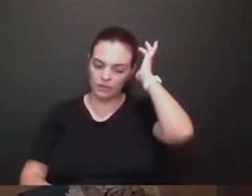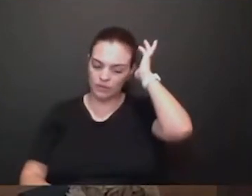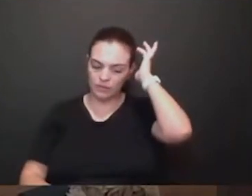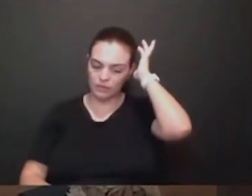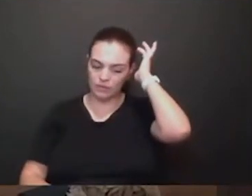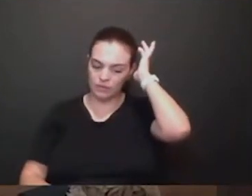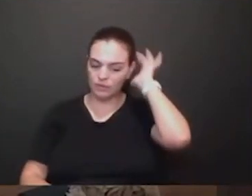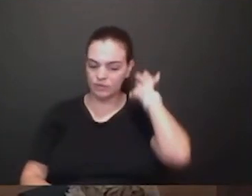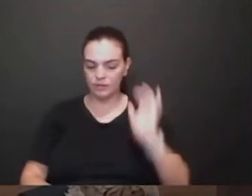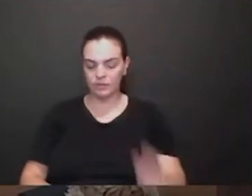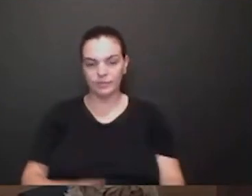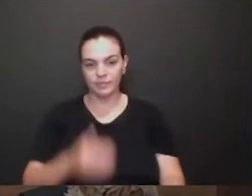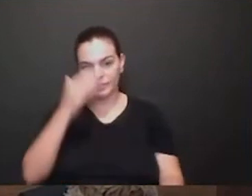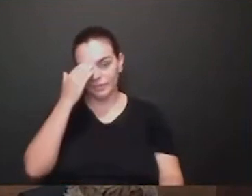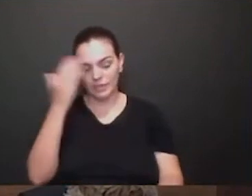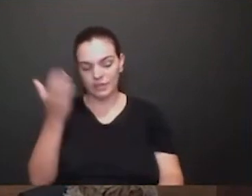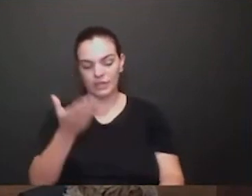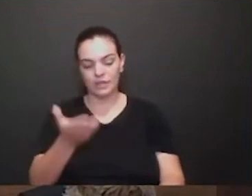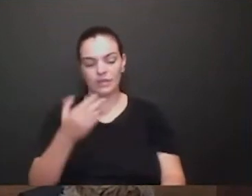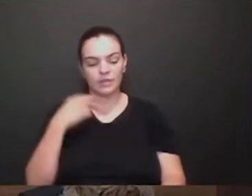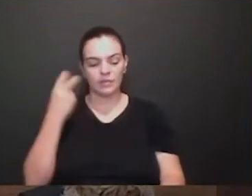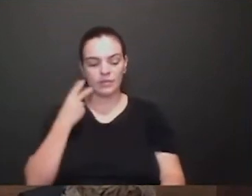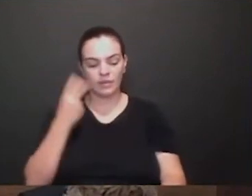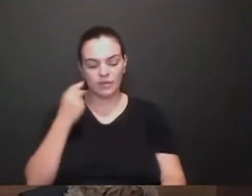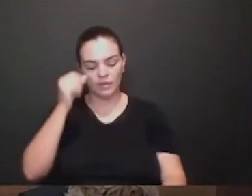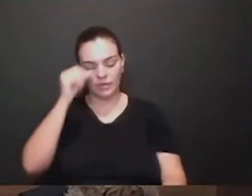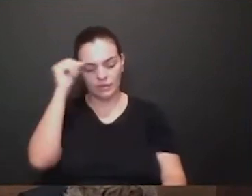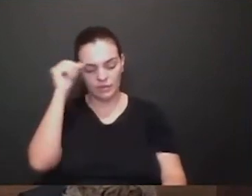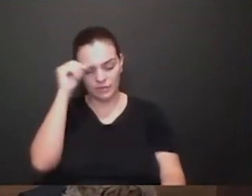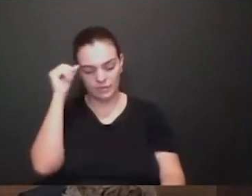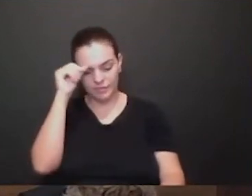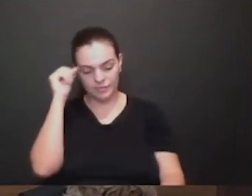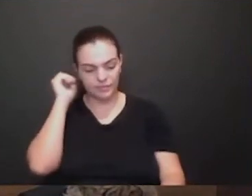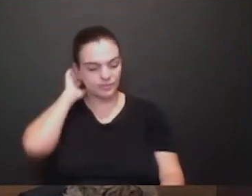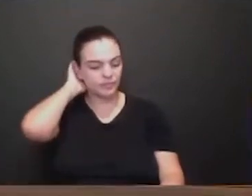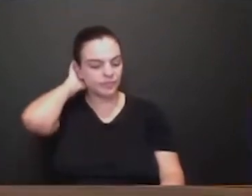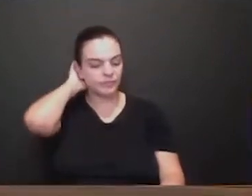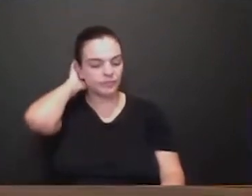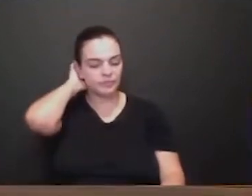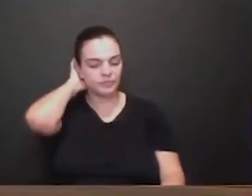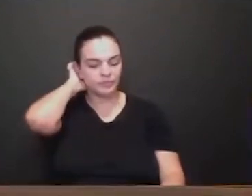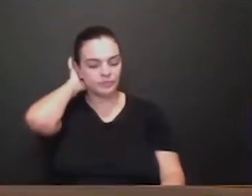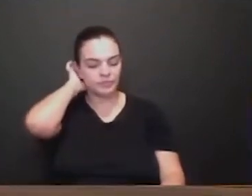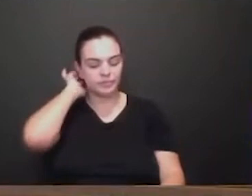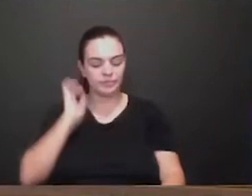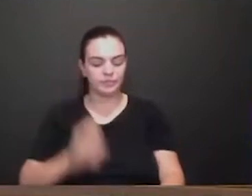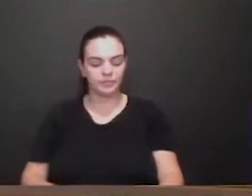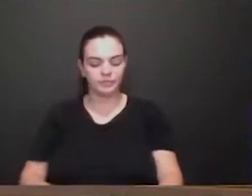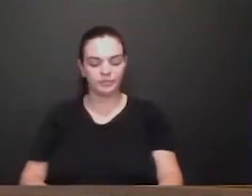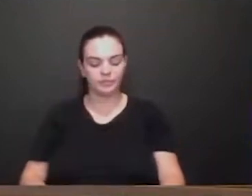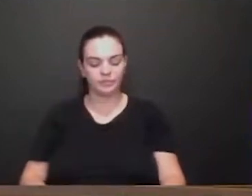Tá bom. Obrigado, vereador Serginho. Aqui em cumprimento e cumprimentando o senhor, cumprimento toda